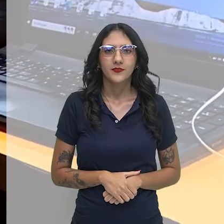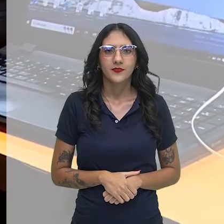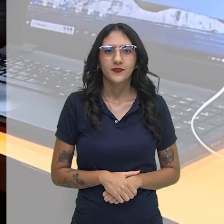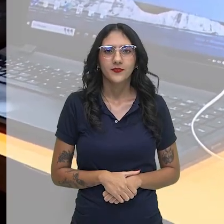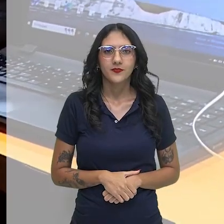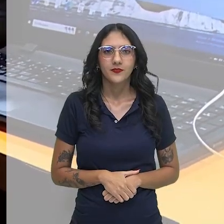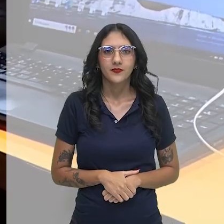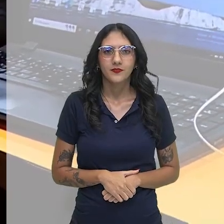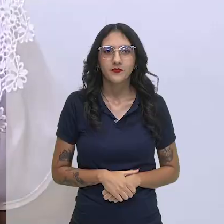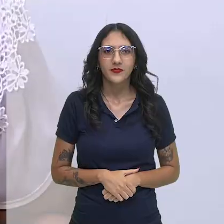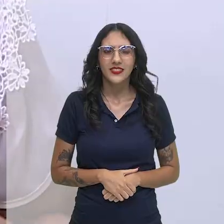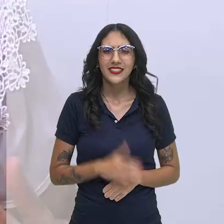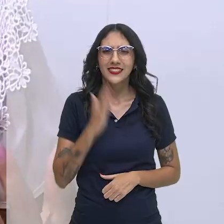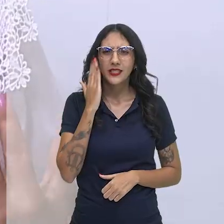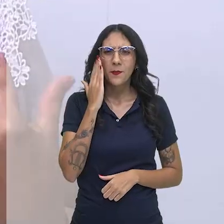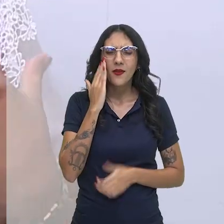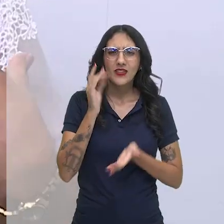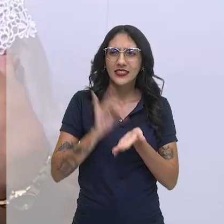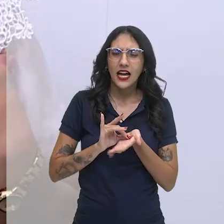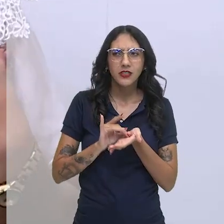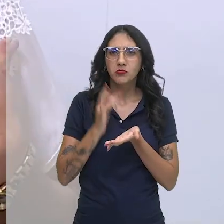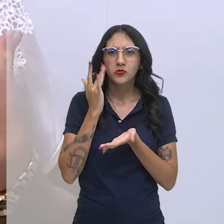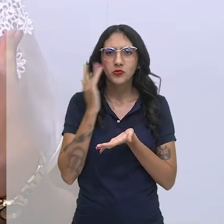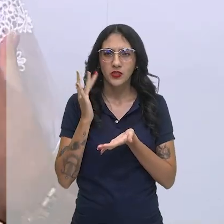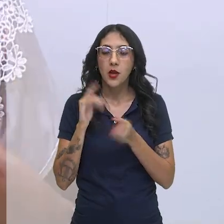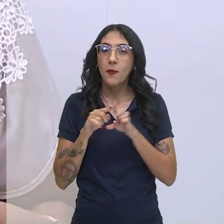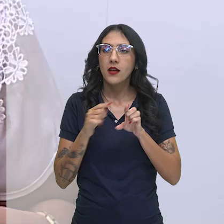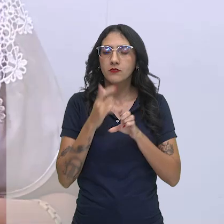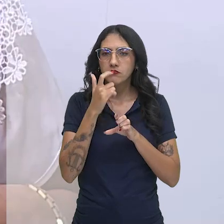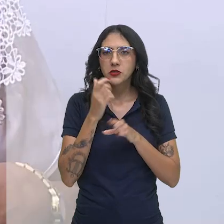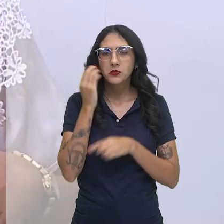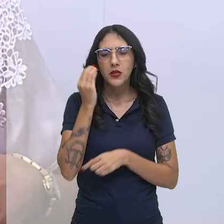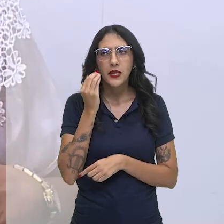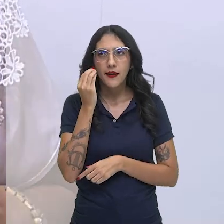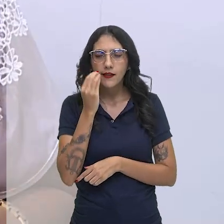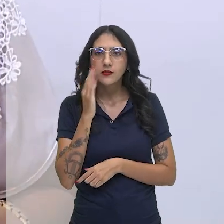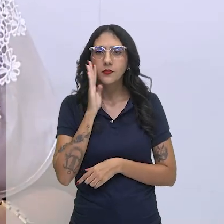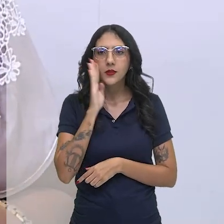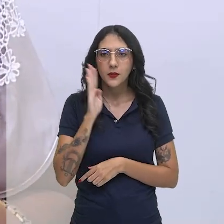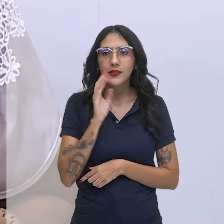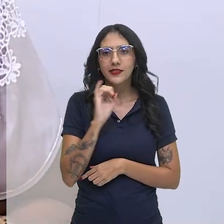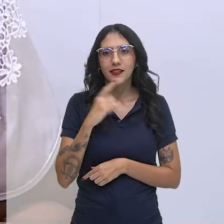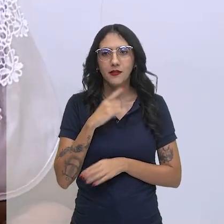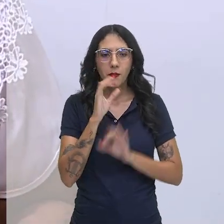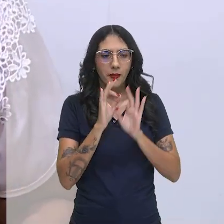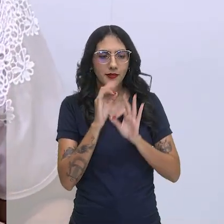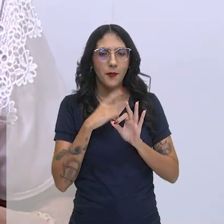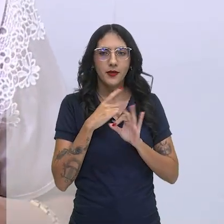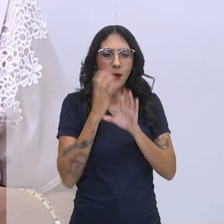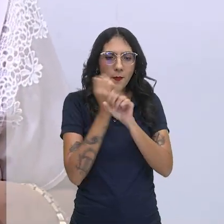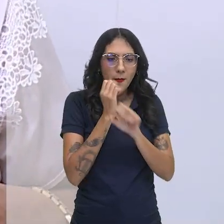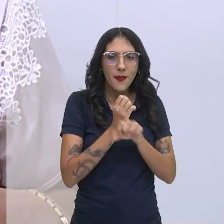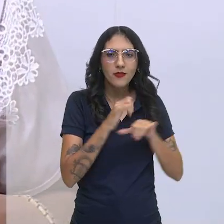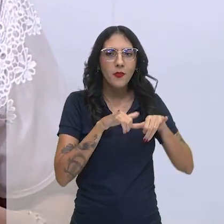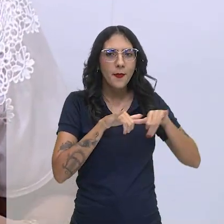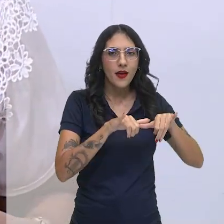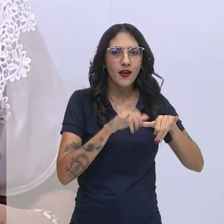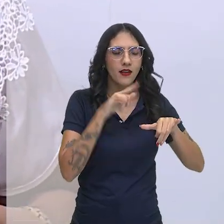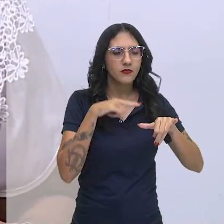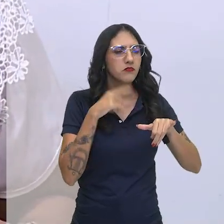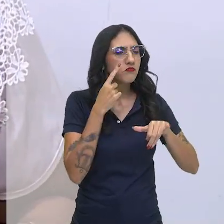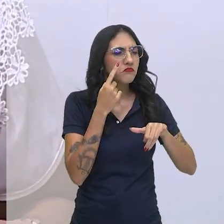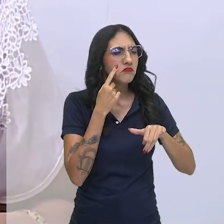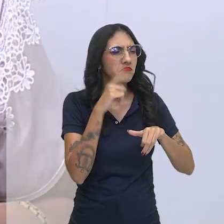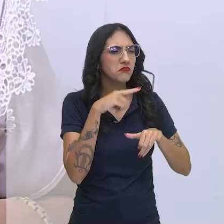Saber por que não sei. Eu vou falar da minha experiência, principalmente quando eu vou ao supermercado, eu vejo lá uma compra que